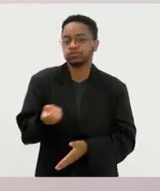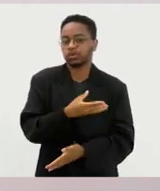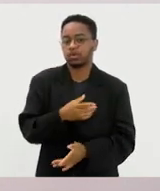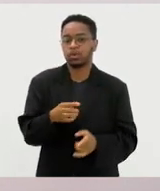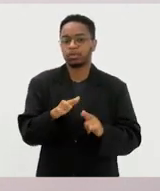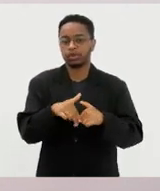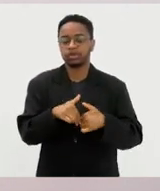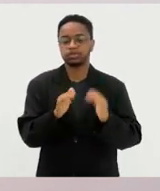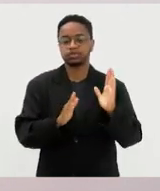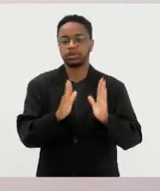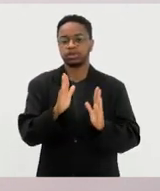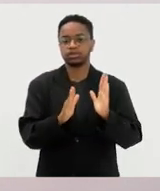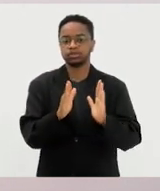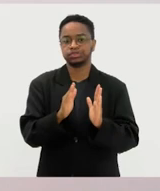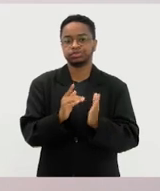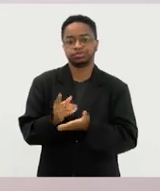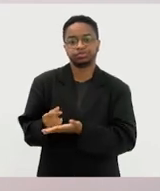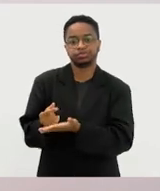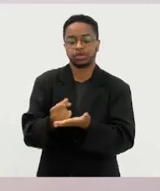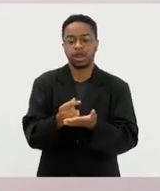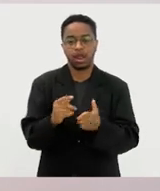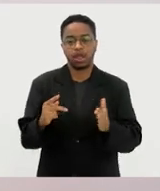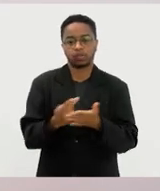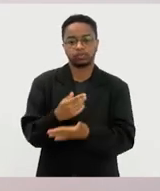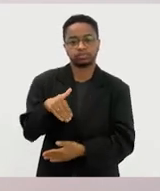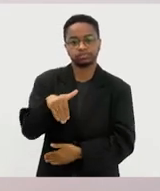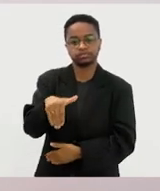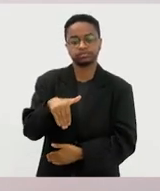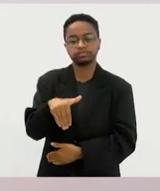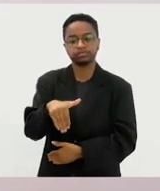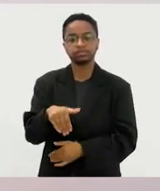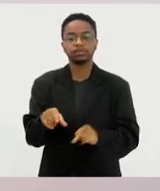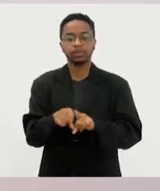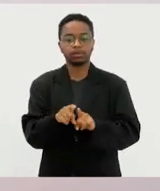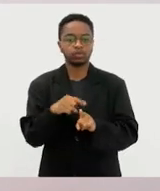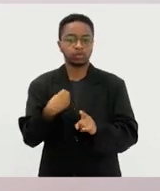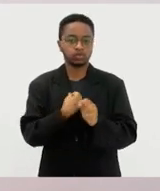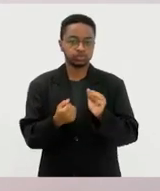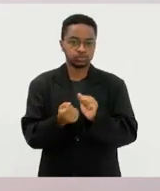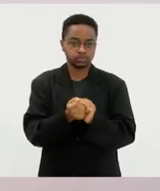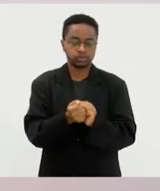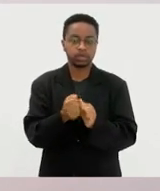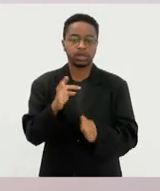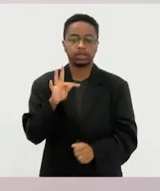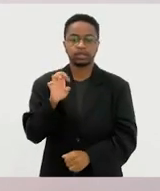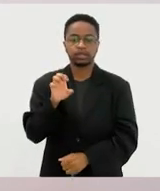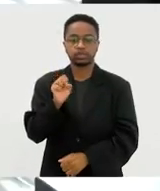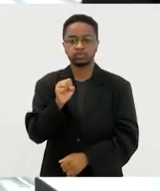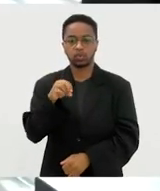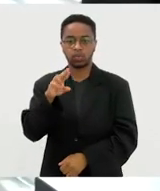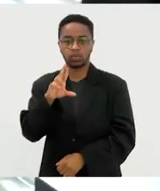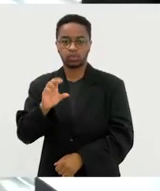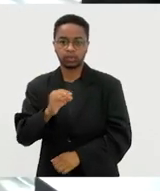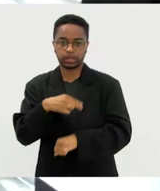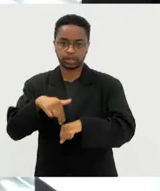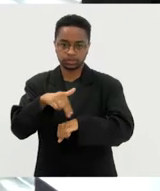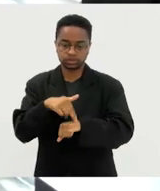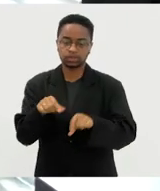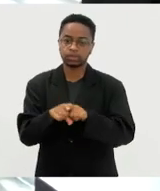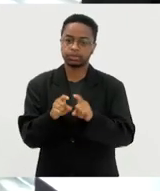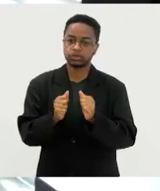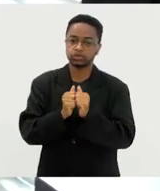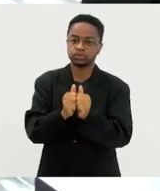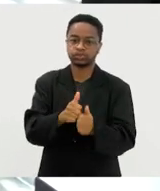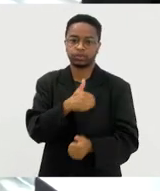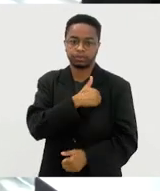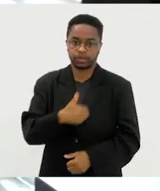agora no meio do ano. Estamos indo junto à Secretaria do Tesouro Nacional, estamos indo junto ao ministro. E existem outros